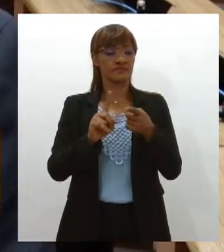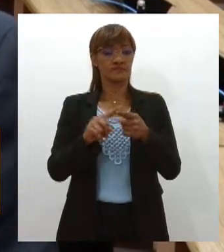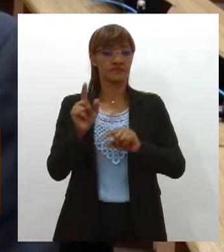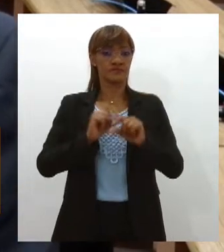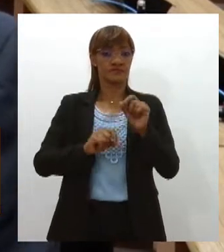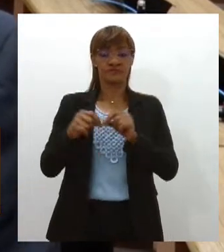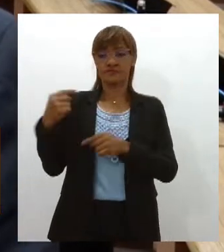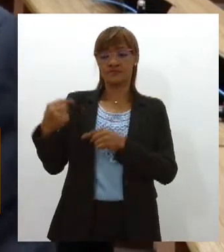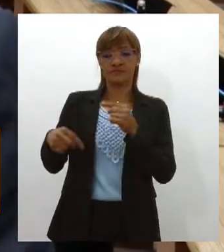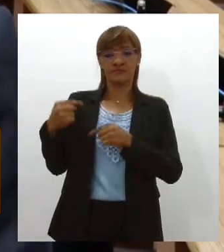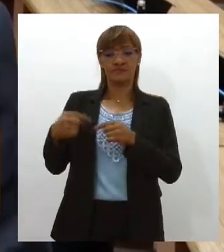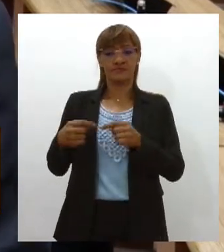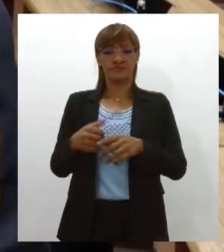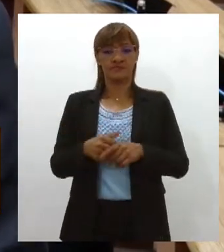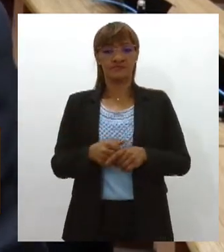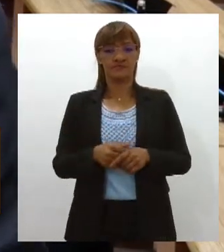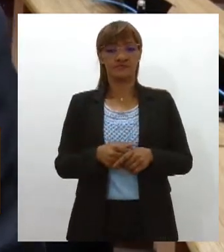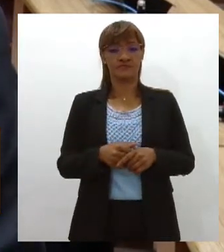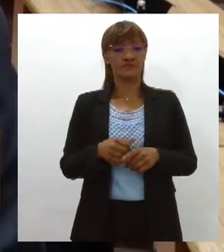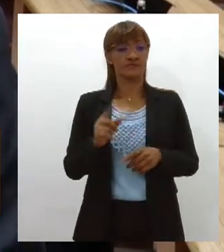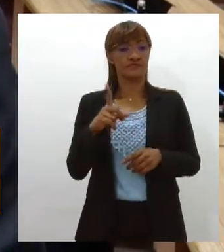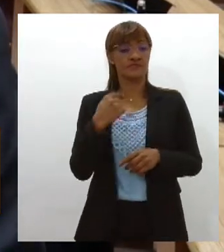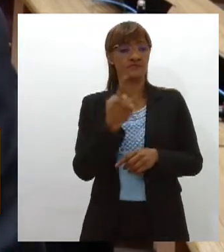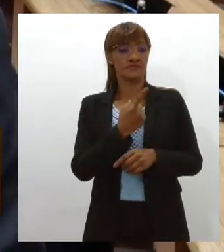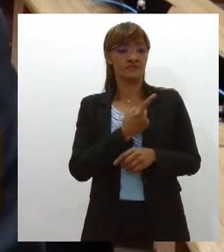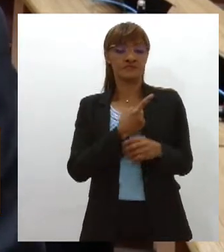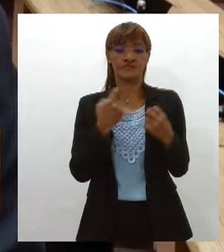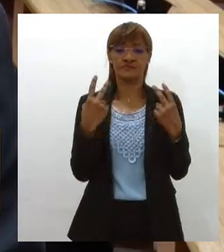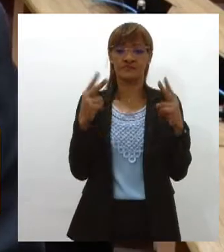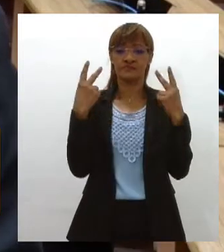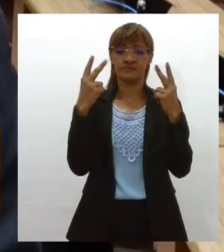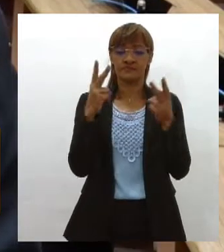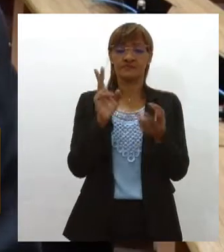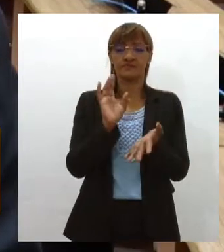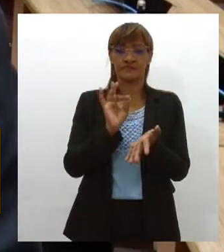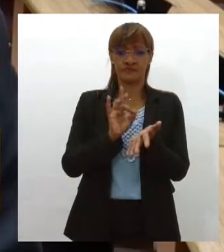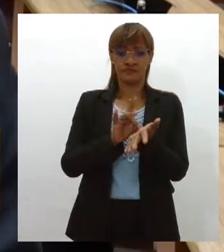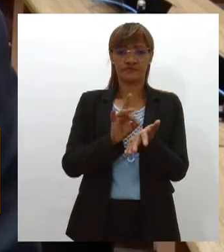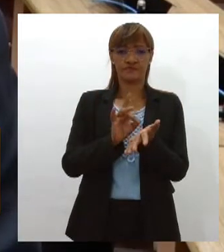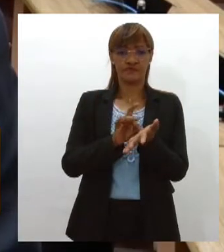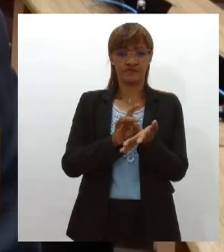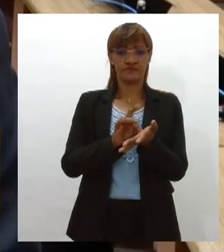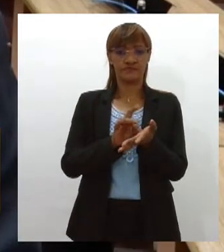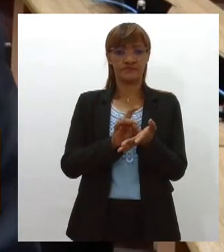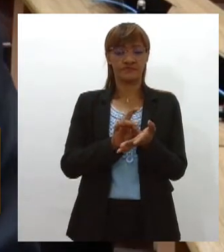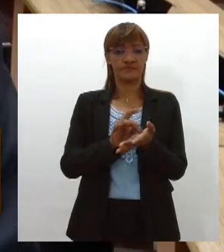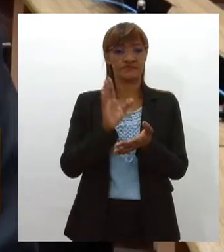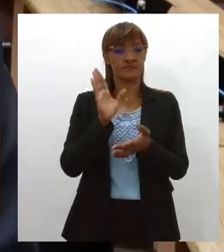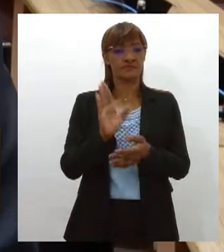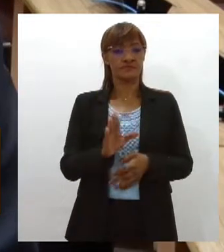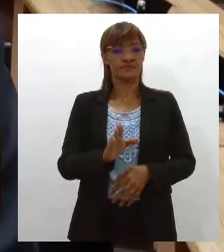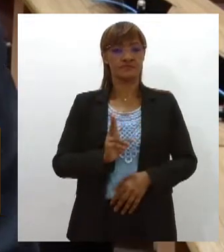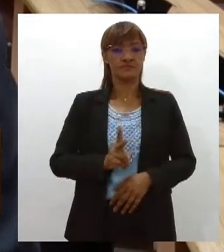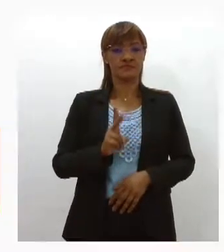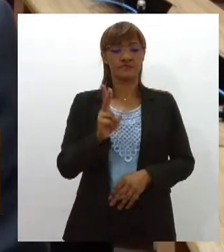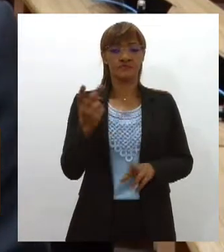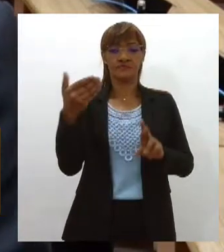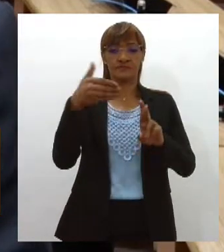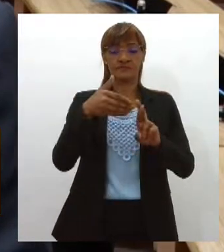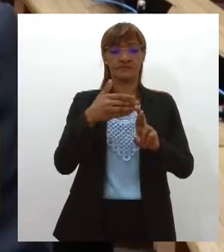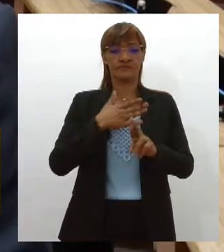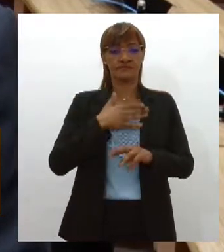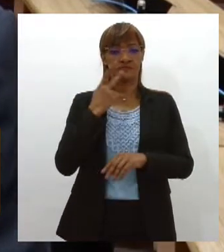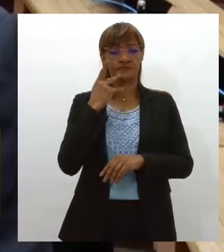Eu acho que uma das nossas vitórias, com certeza, foi o espelho que eu tive dentro de casa, que é o meu pai, Valmir Monteiro.